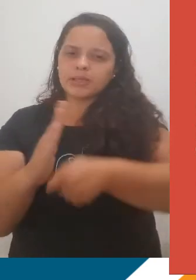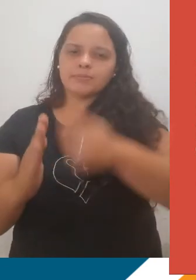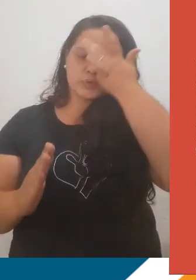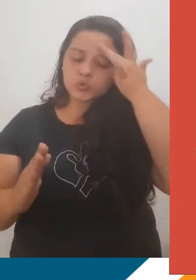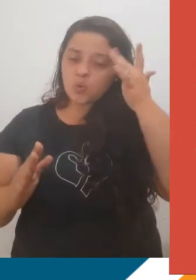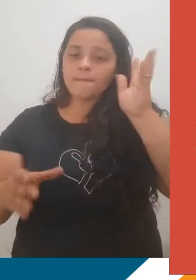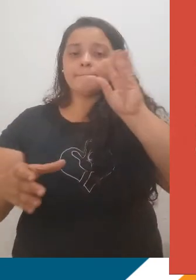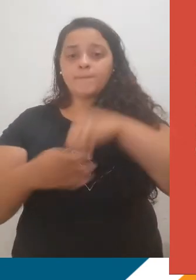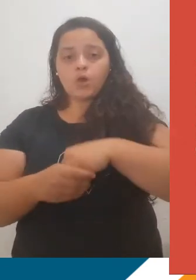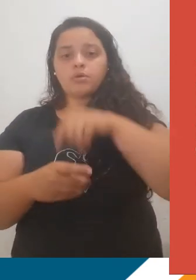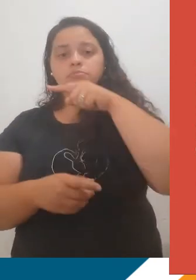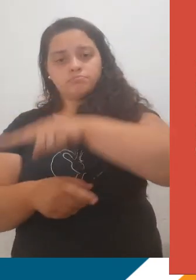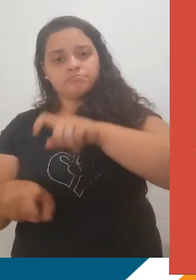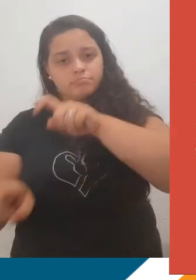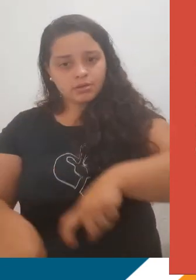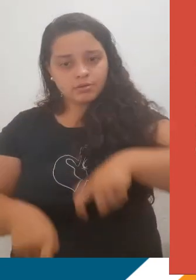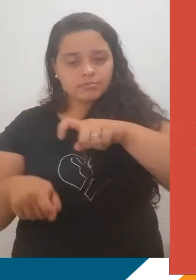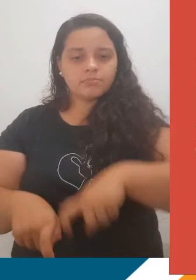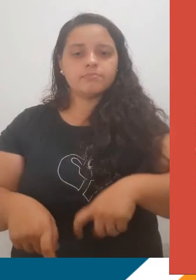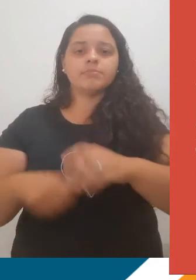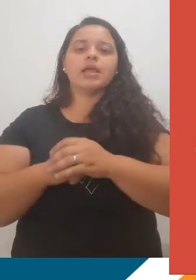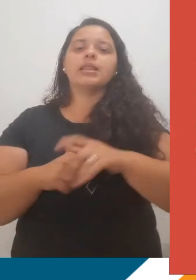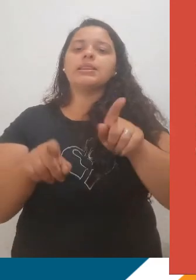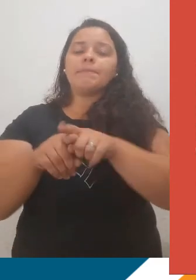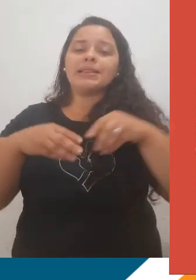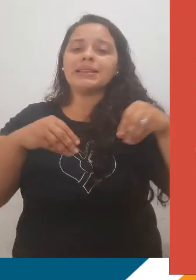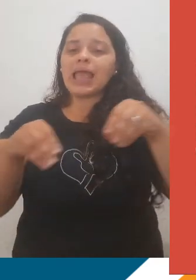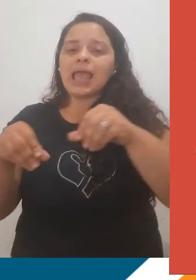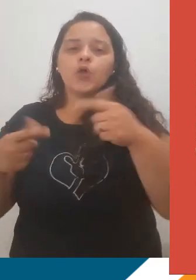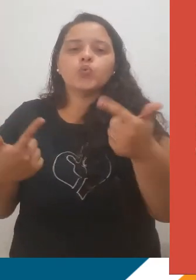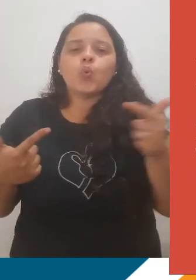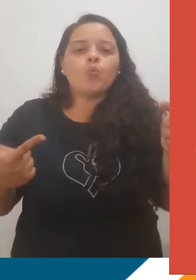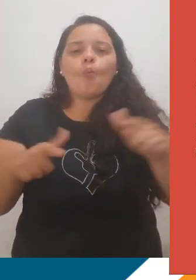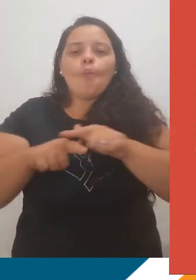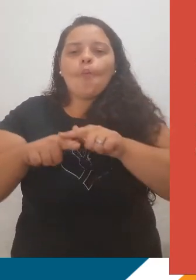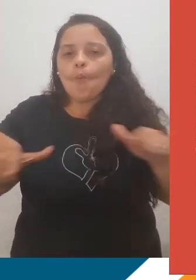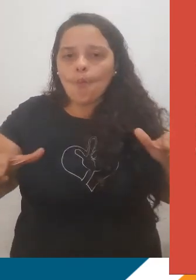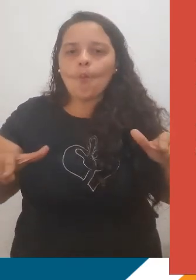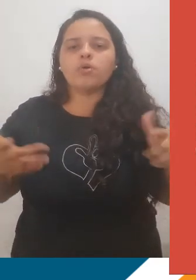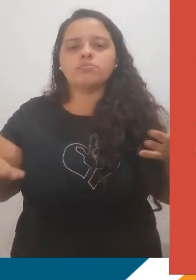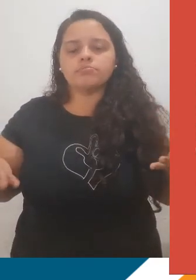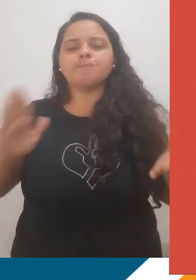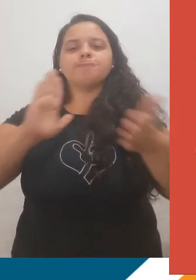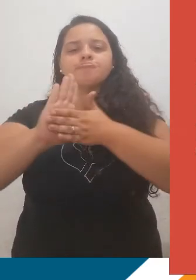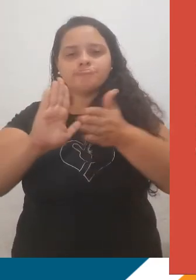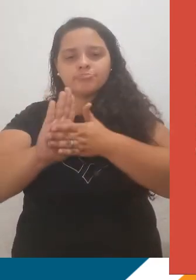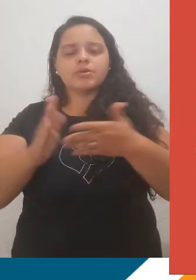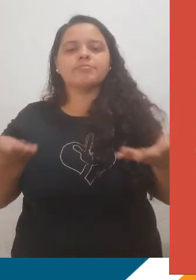previa a expropriação de terras que não estavam sendo ocupadas, que não eram produtivas, e a